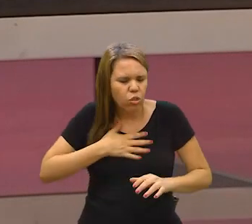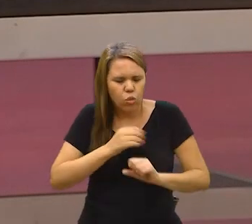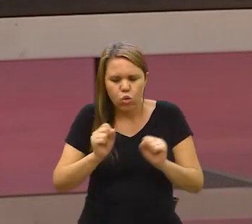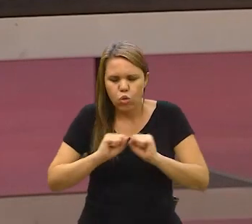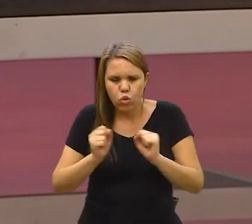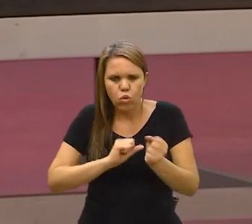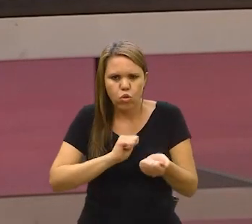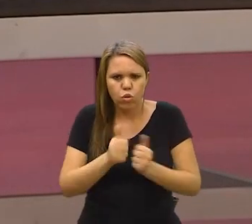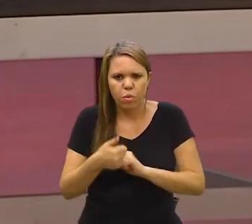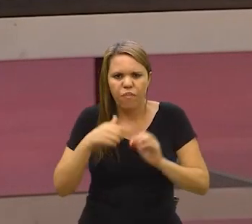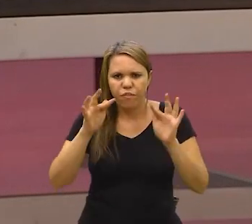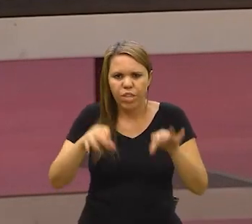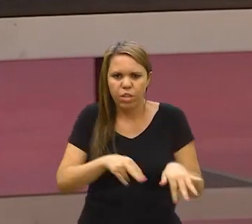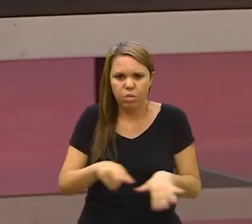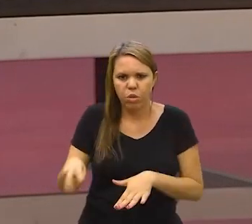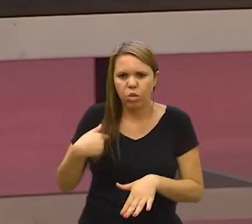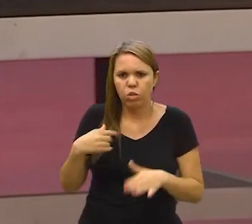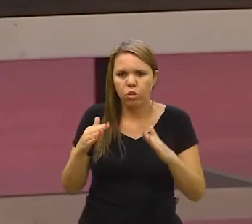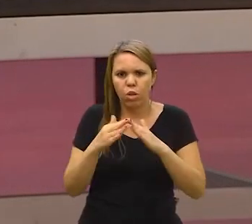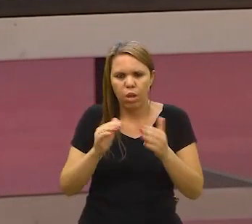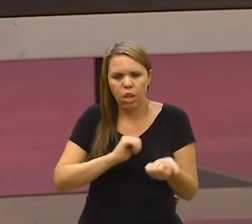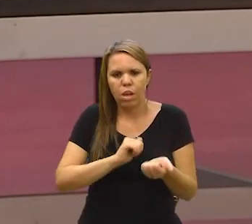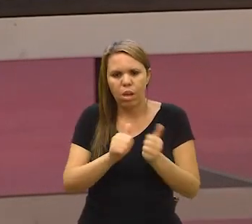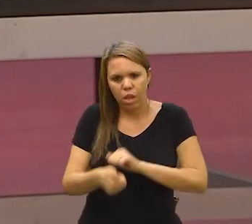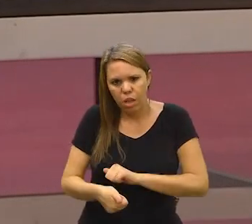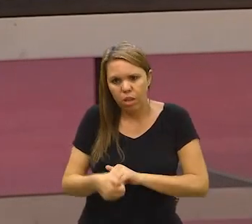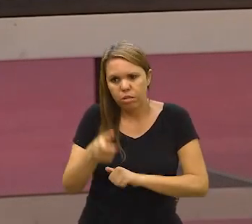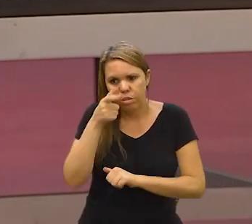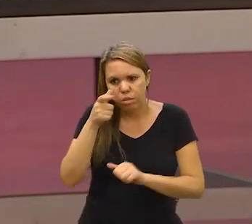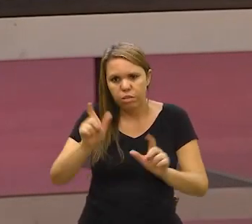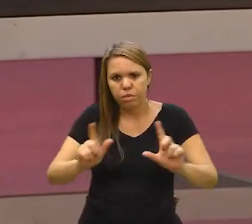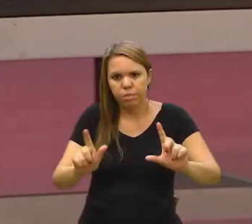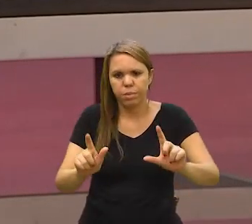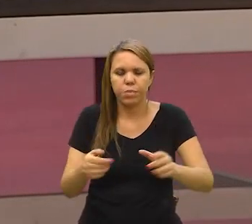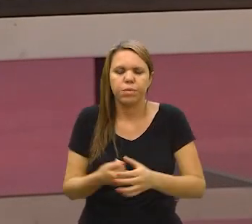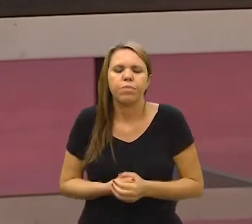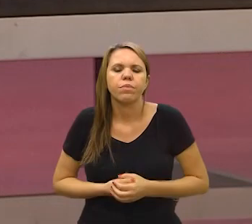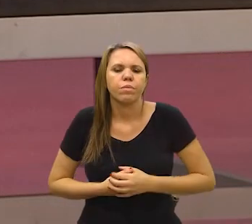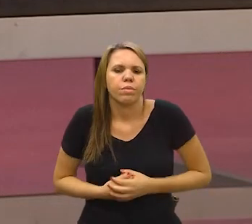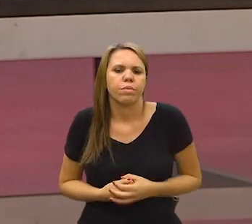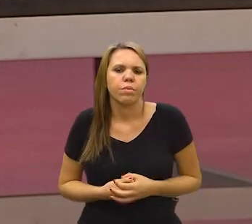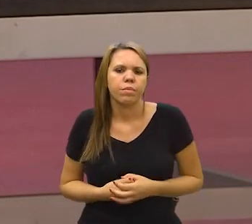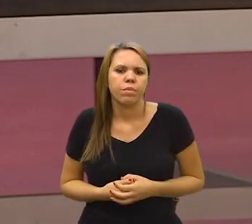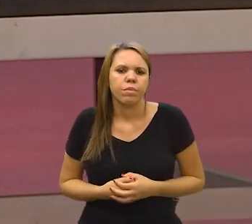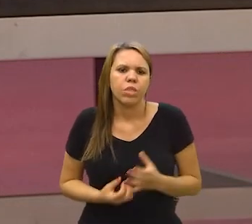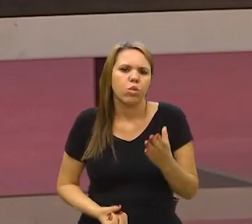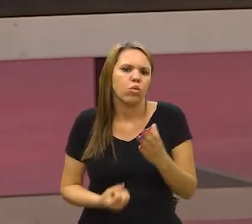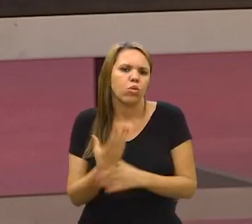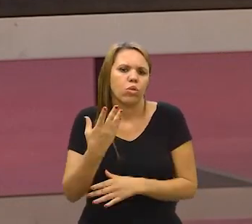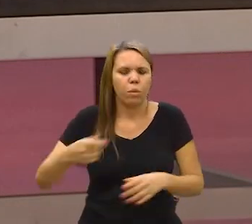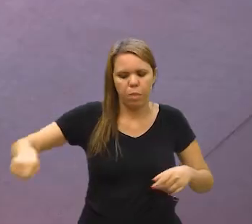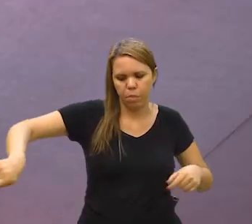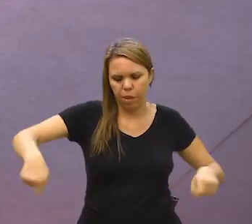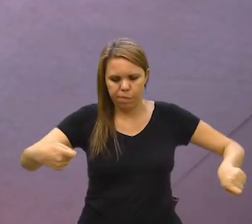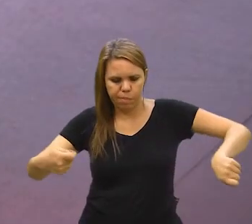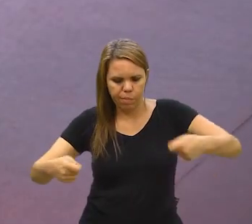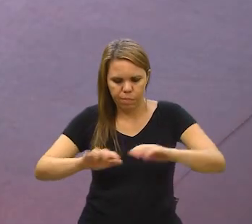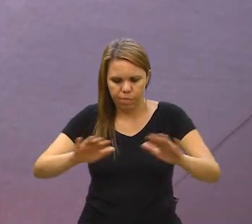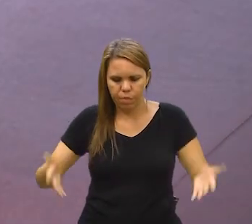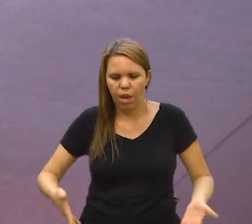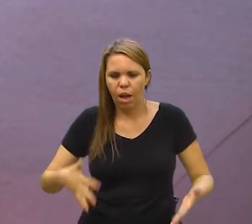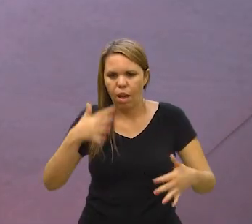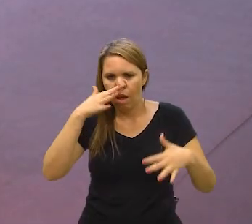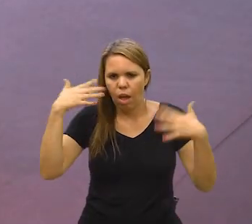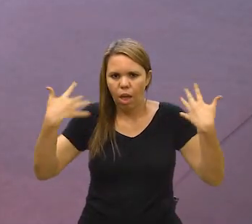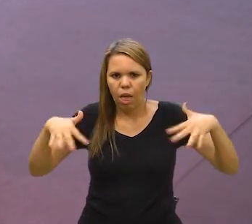esporte. O final de semana, quando eu estou em casa, é esporte que eu estou assistindo. Então, só que daí surgiu o tênis de mesa, né? Daí foi uma paixão que eu